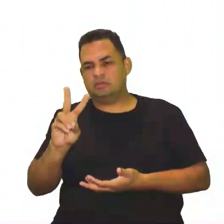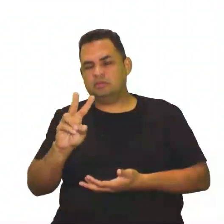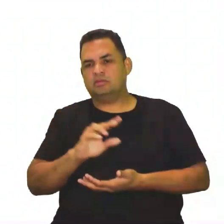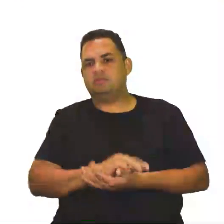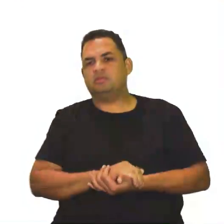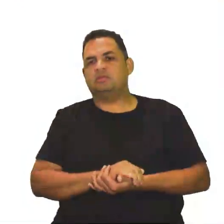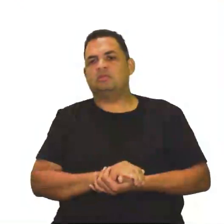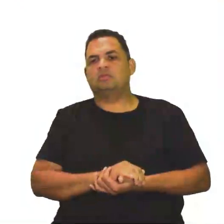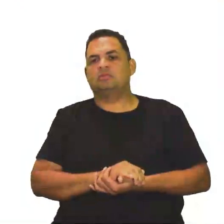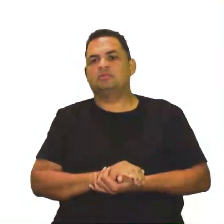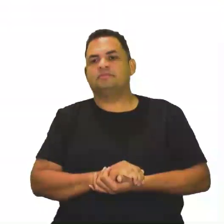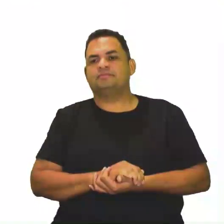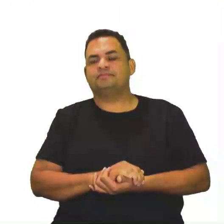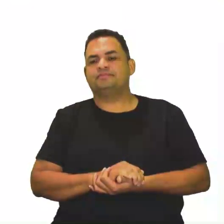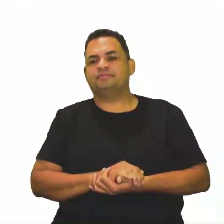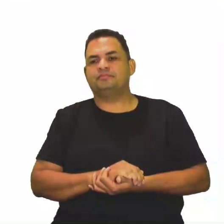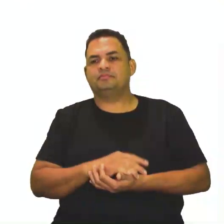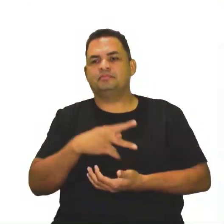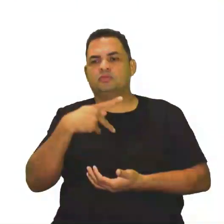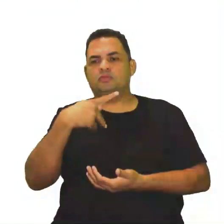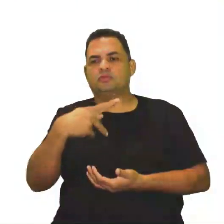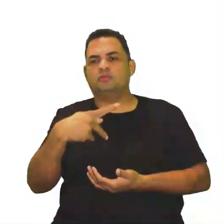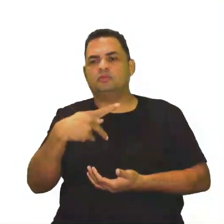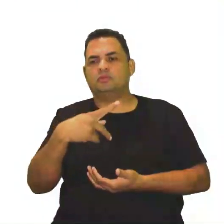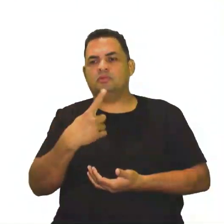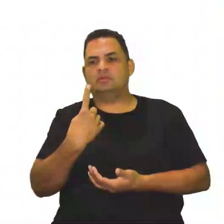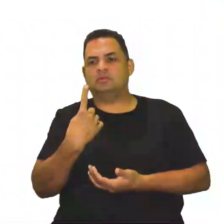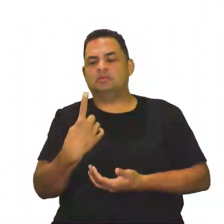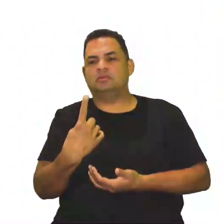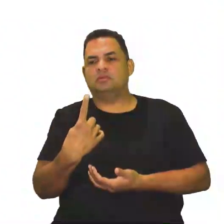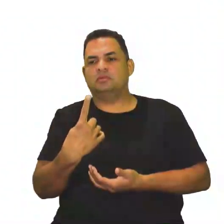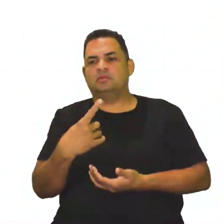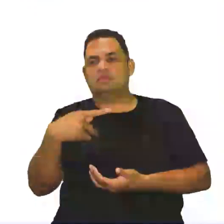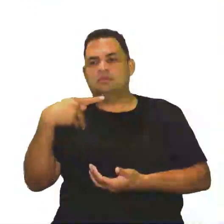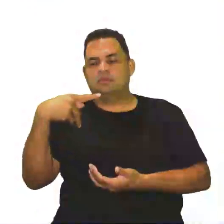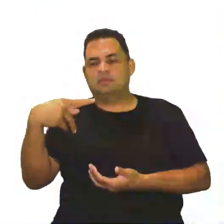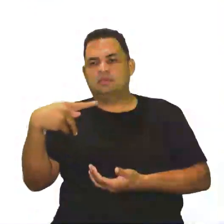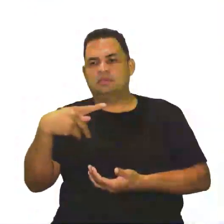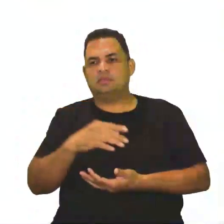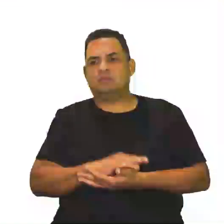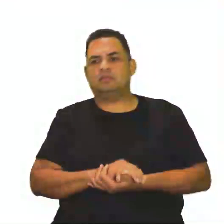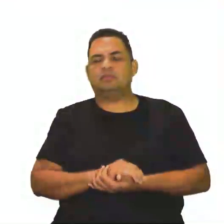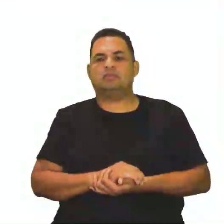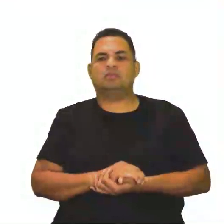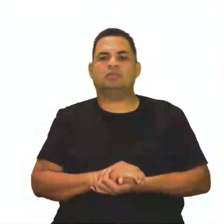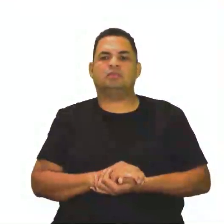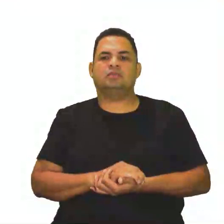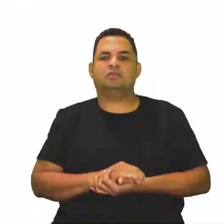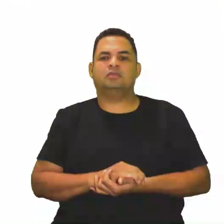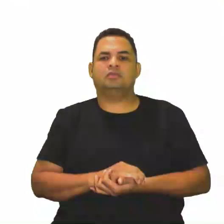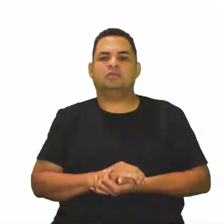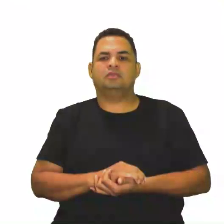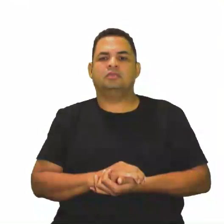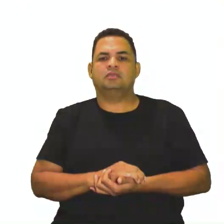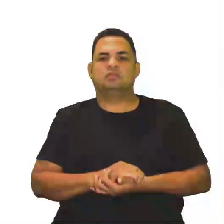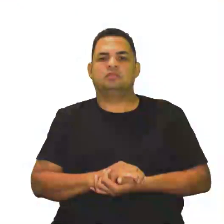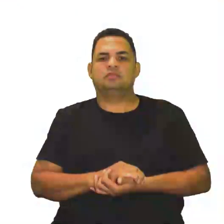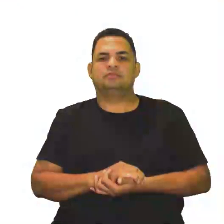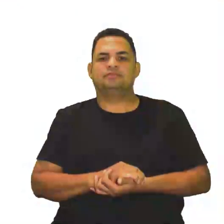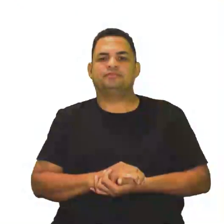E eu vou dizer que a potência 1 vale P, ok? Situação